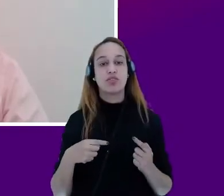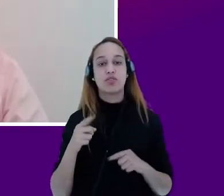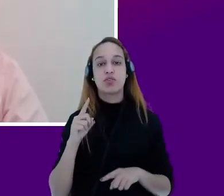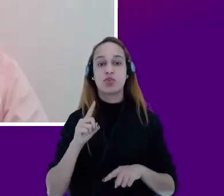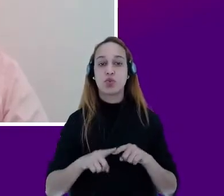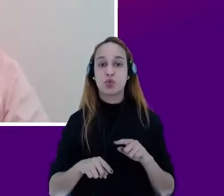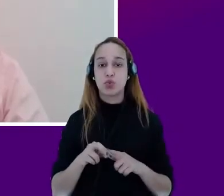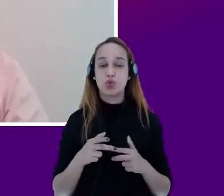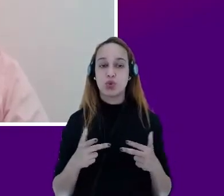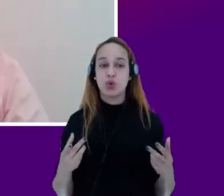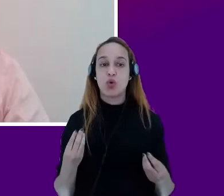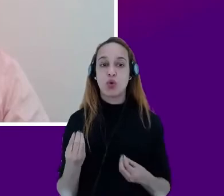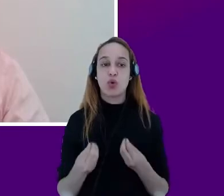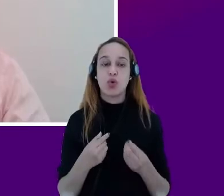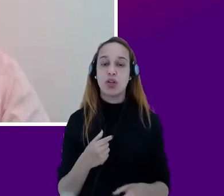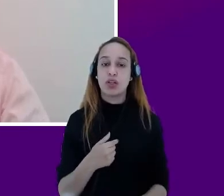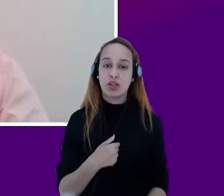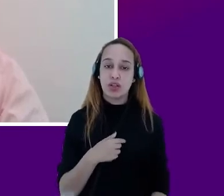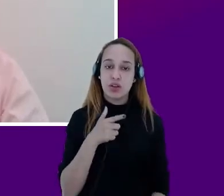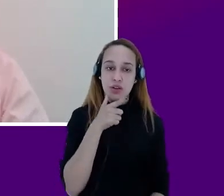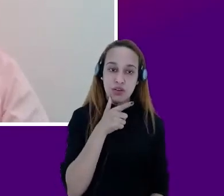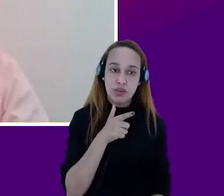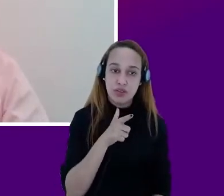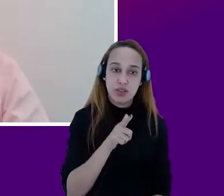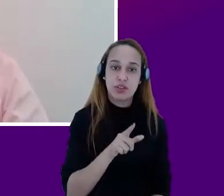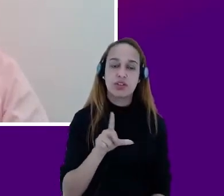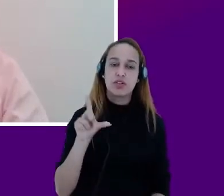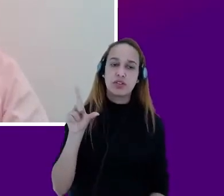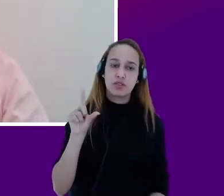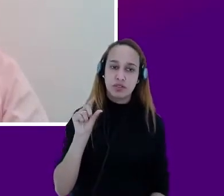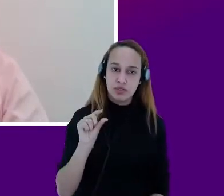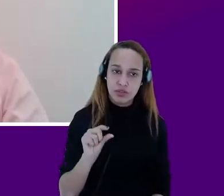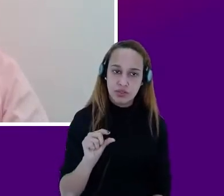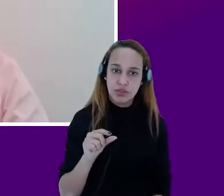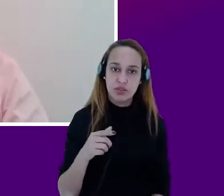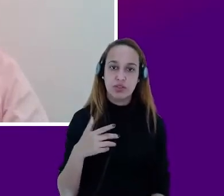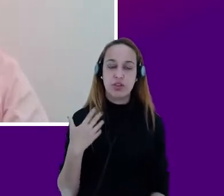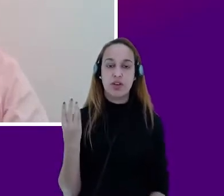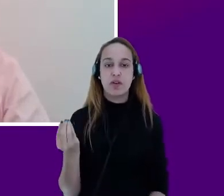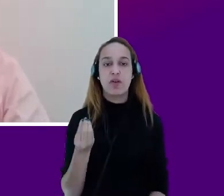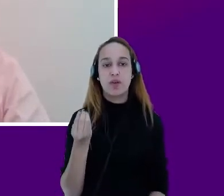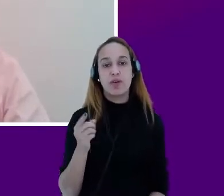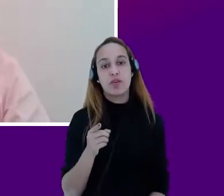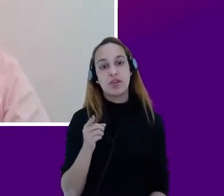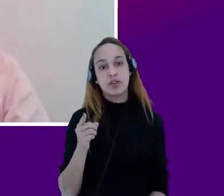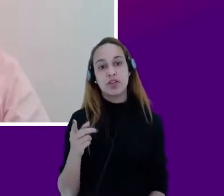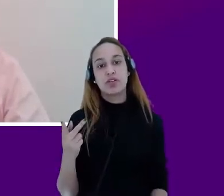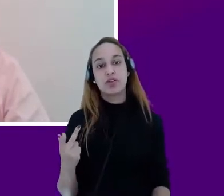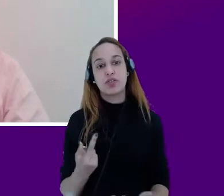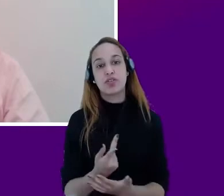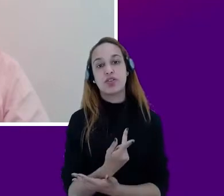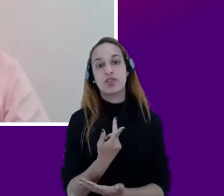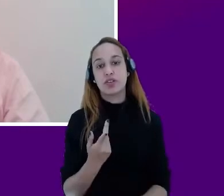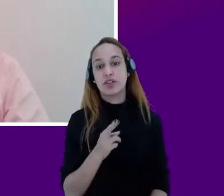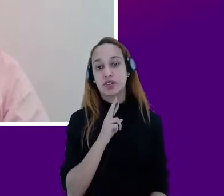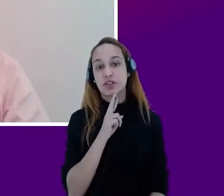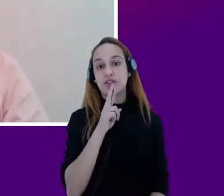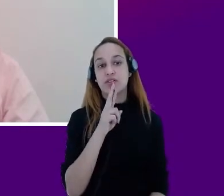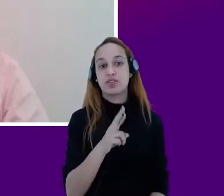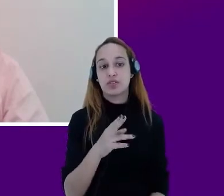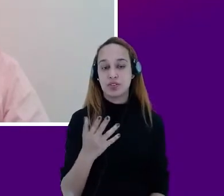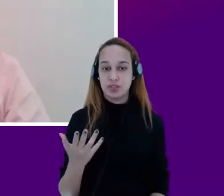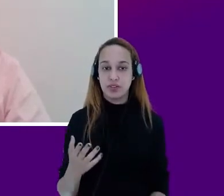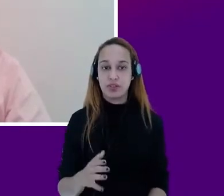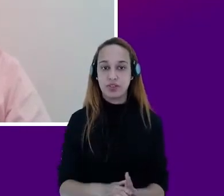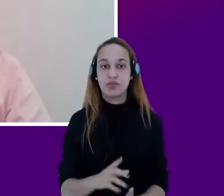que eu ganho, como é que eu otimizo, né? No fim das contas, como é que isso também gera resultado para a companhia. Porque a gente sabe